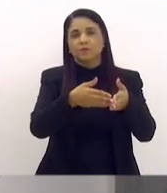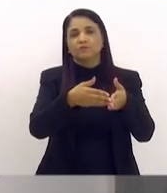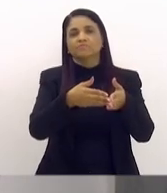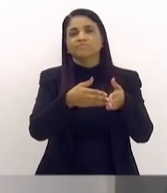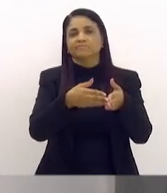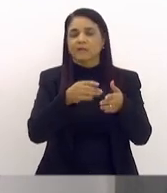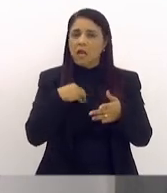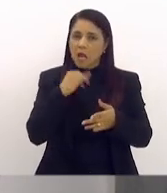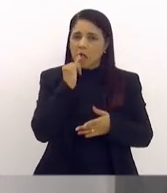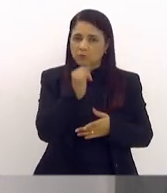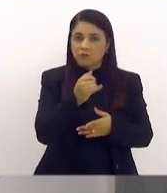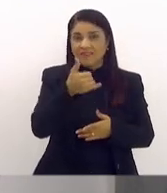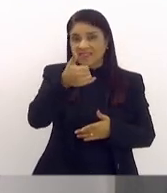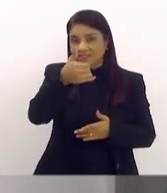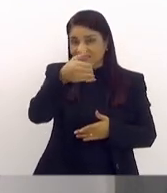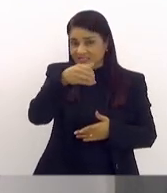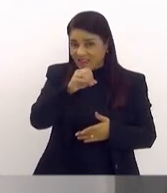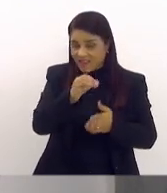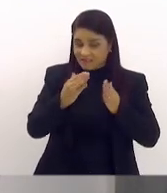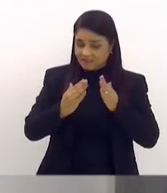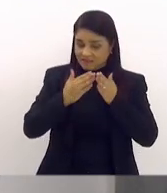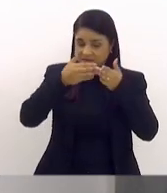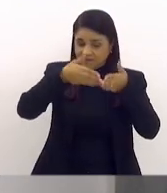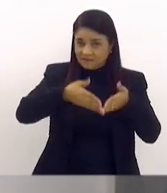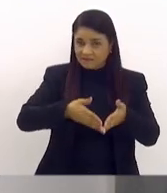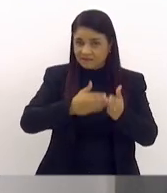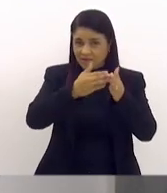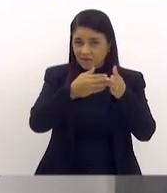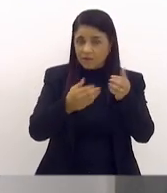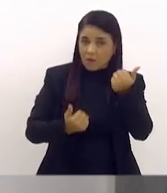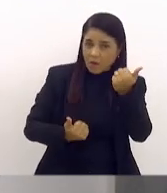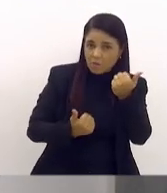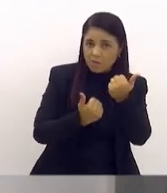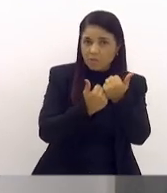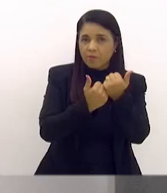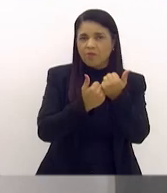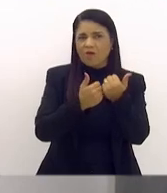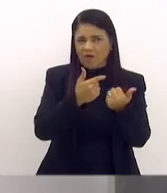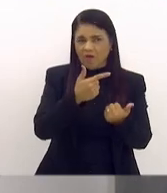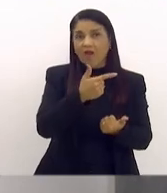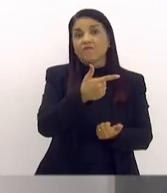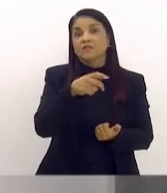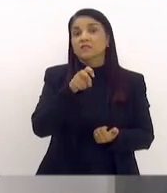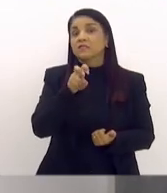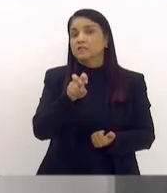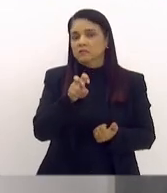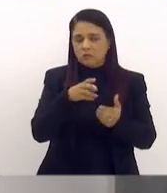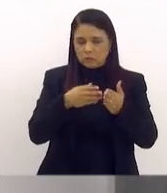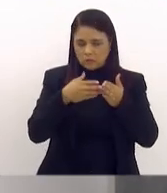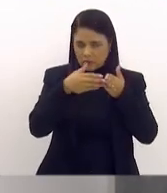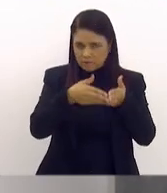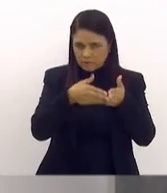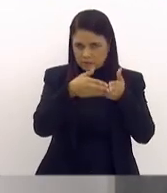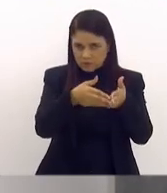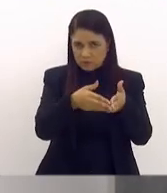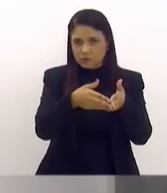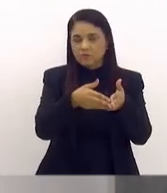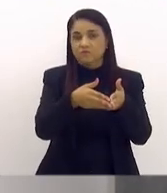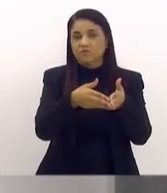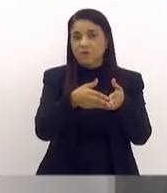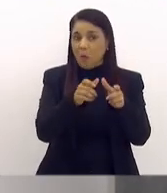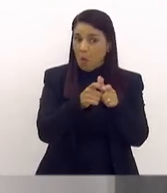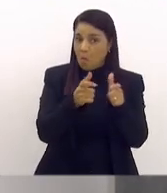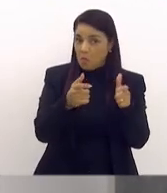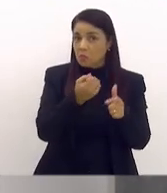construídos cerca de 10 navios de apoio 25 25 navios então cresceu